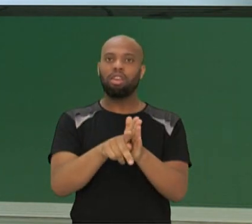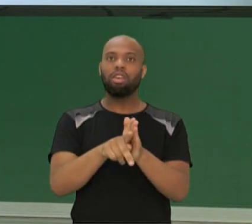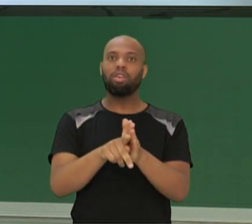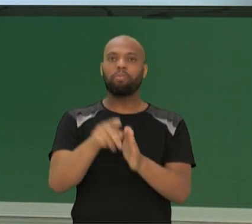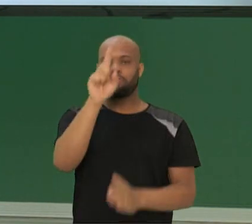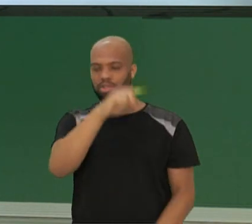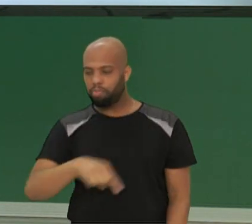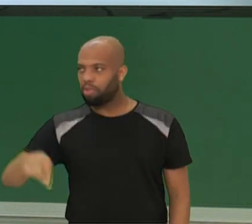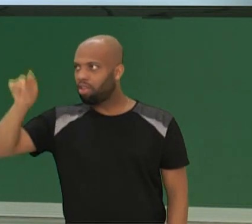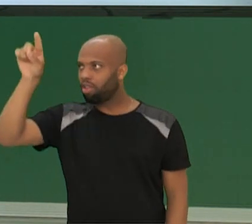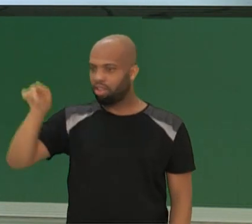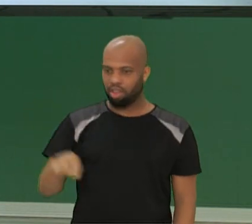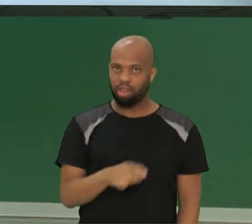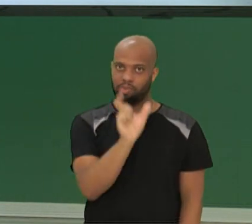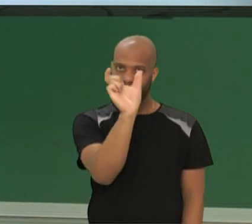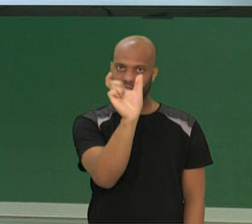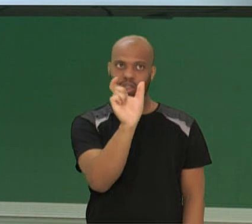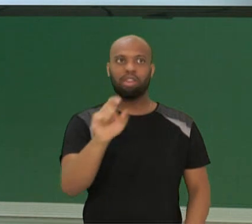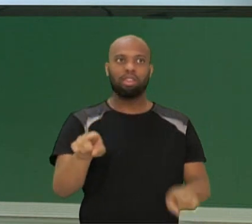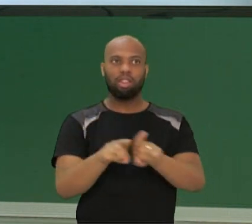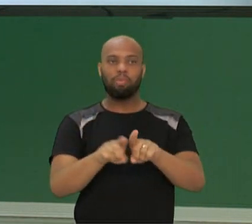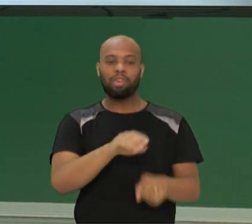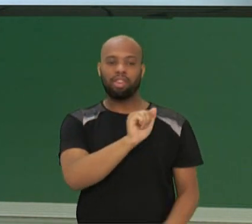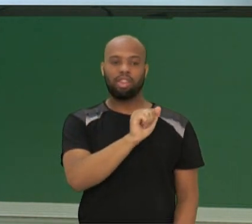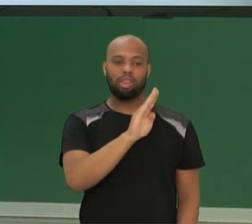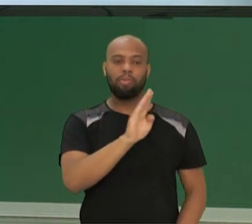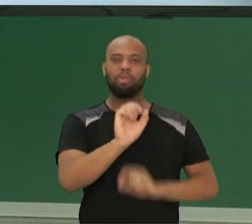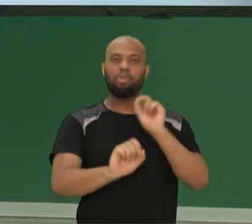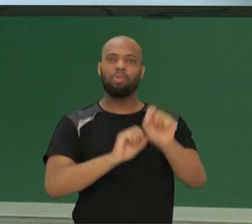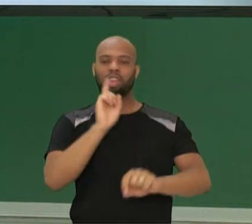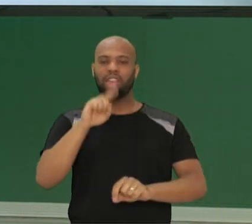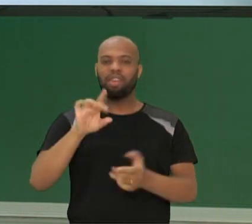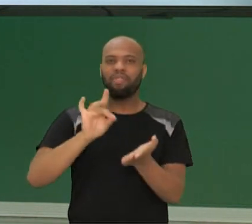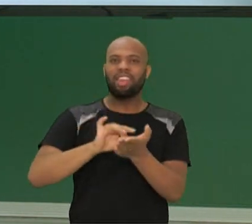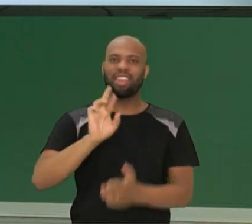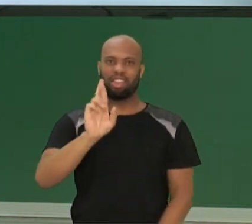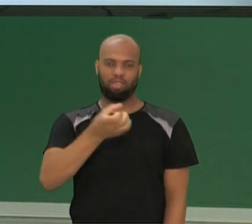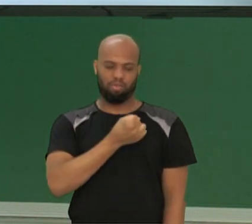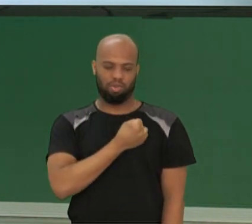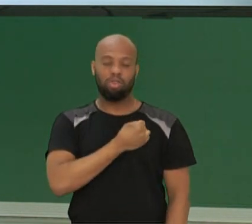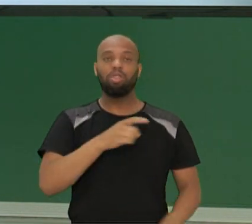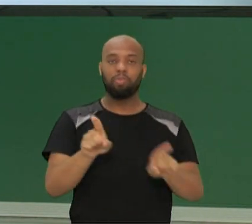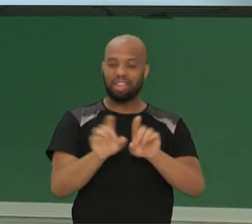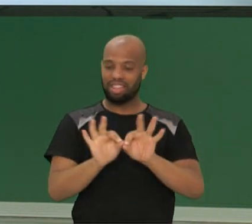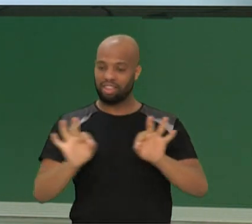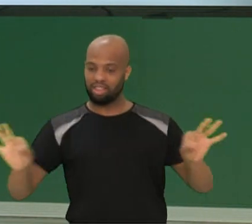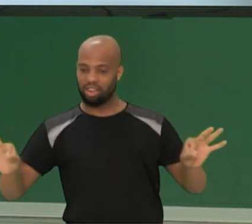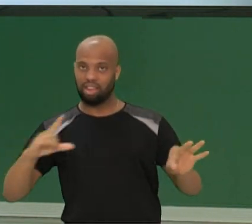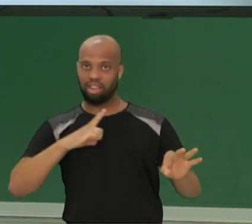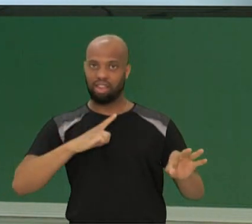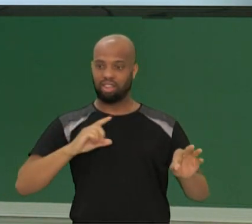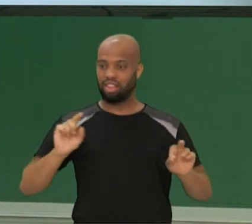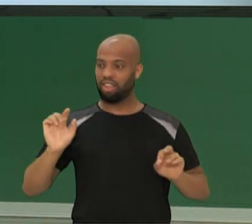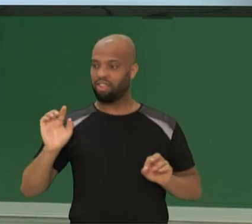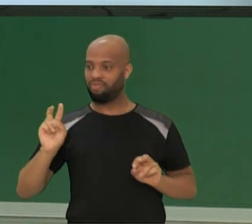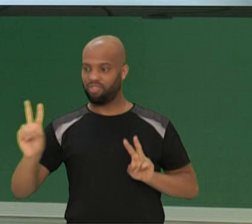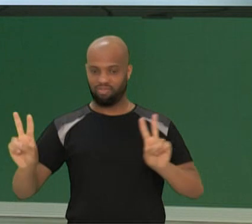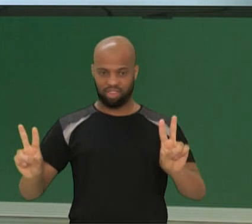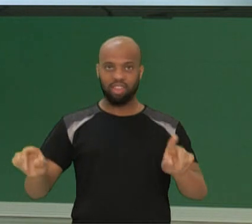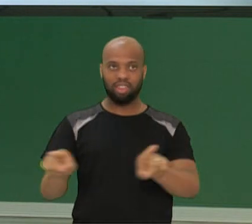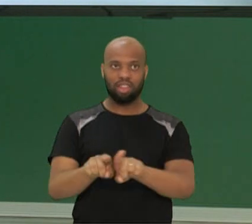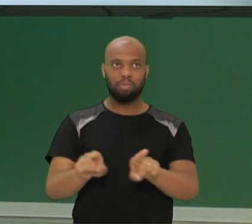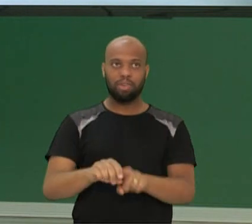parábolas. AB é chamado de eixo real, que é a distância entre os vértices. O CD é chamado de